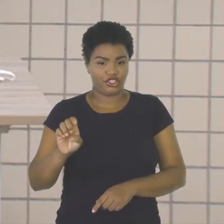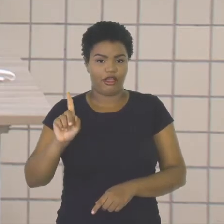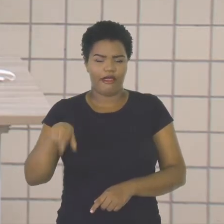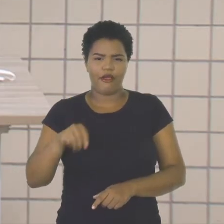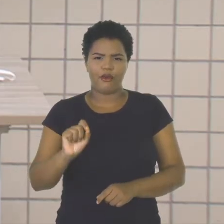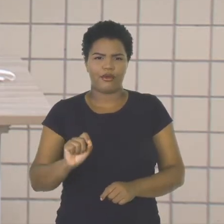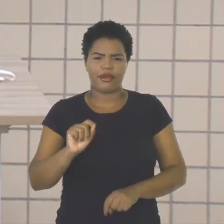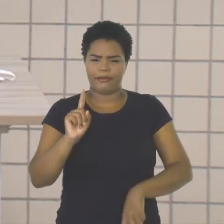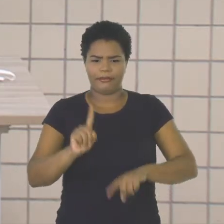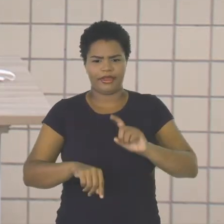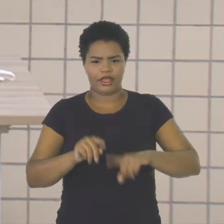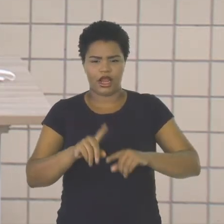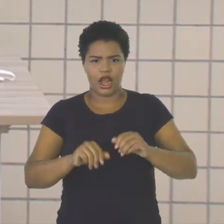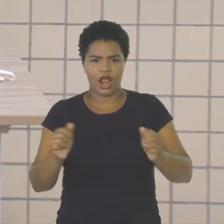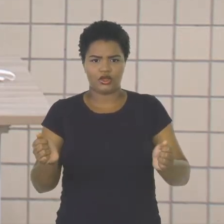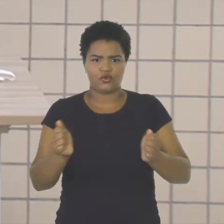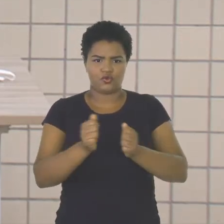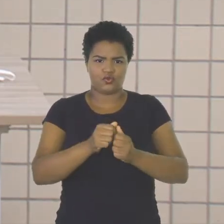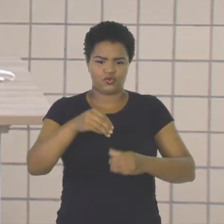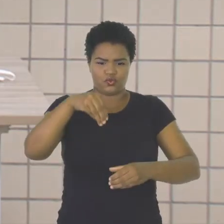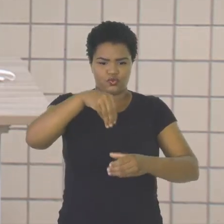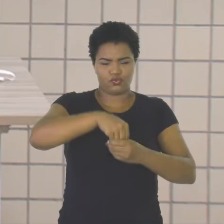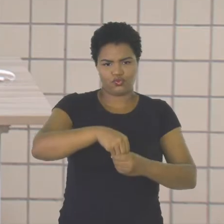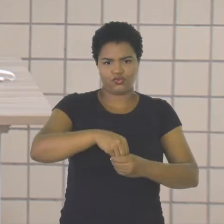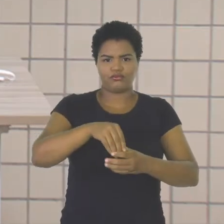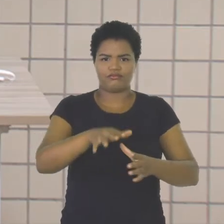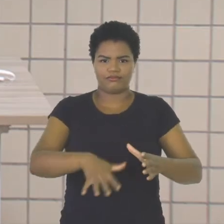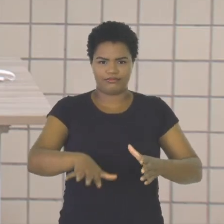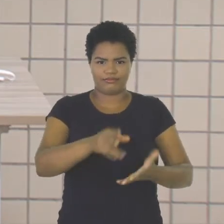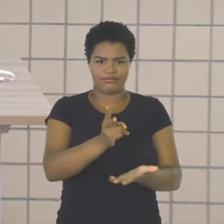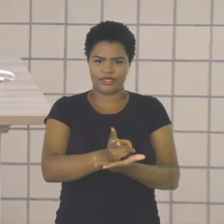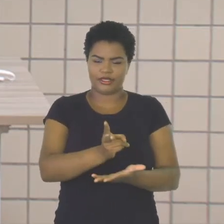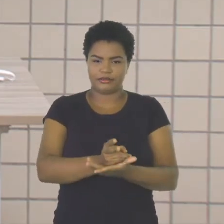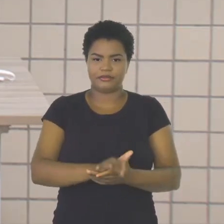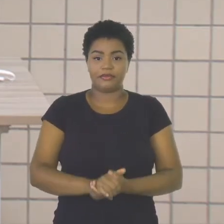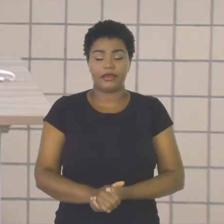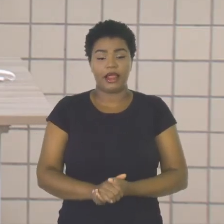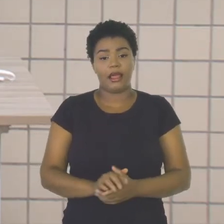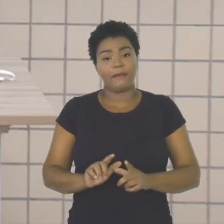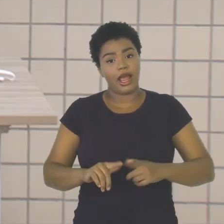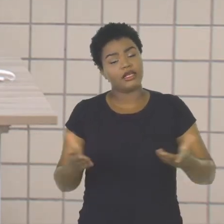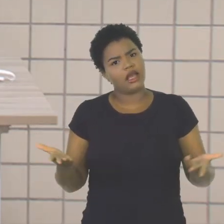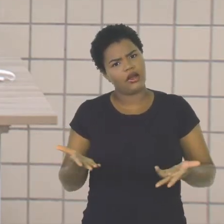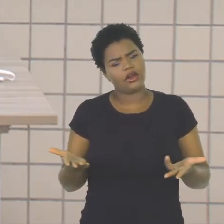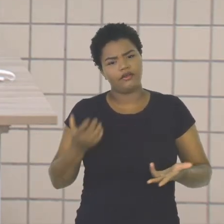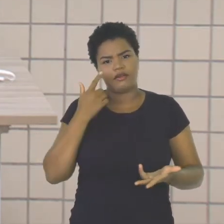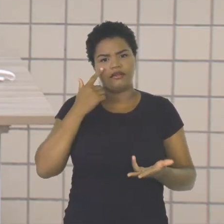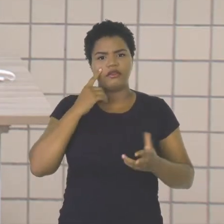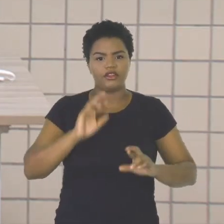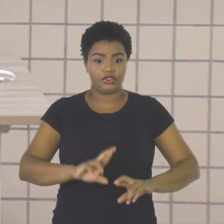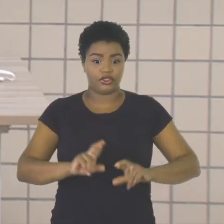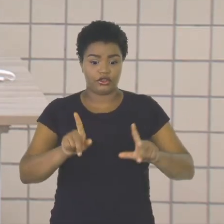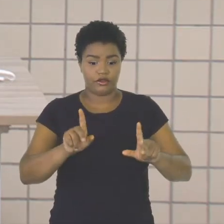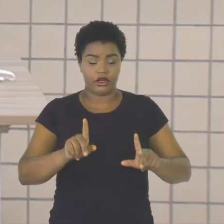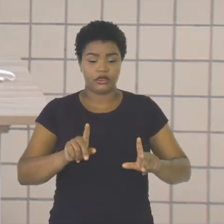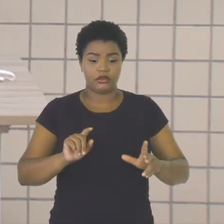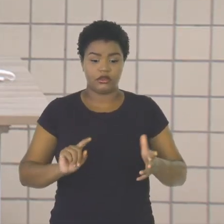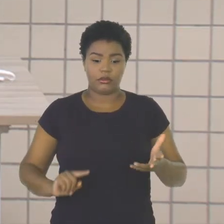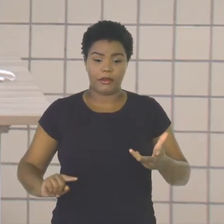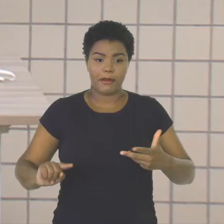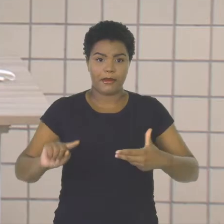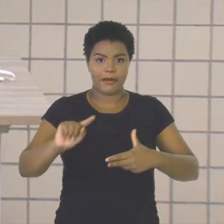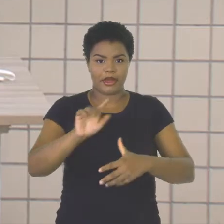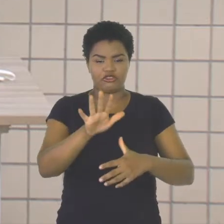gerais. Porém, agora nós vamos começar a ver as diferenciações entre essas propriedades gerais, tá? Que tem